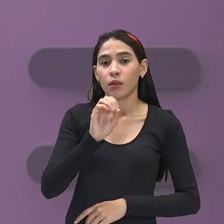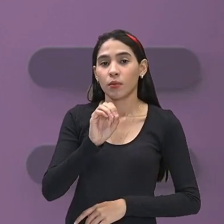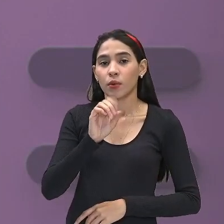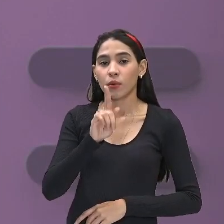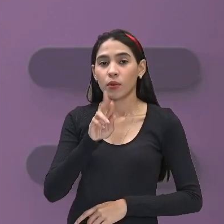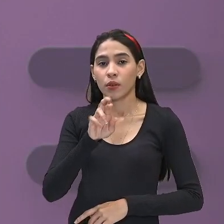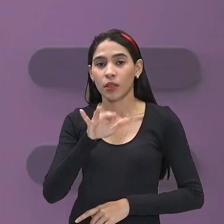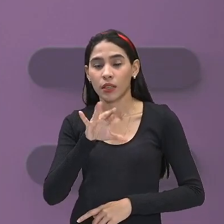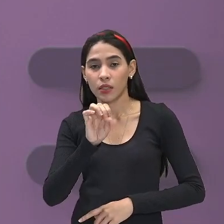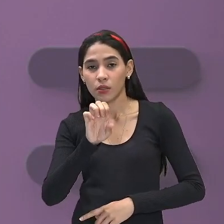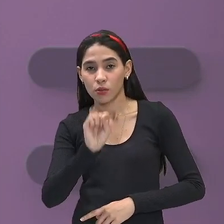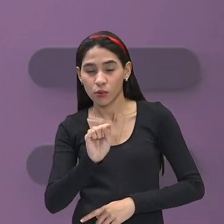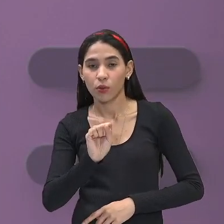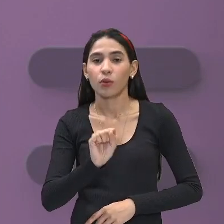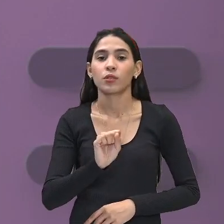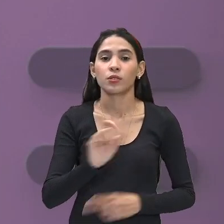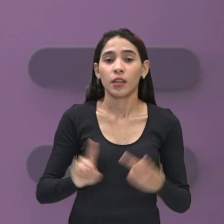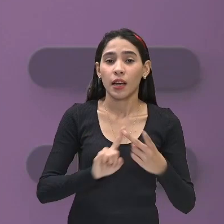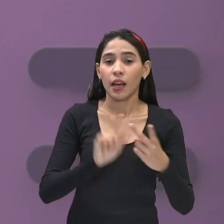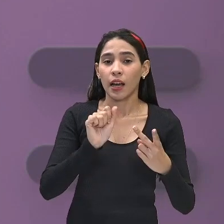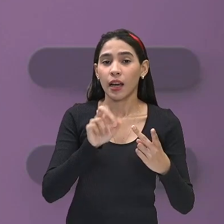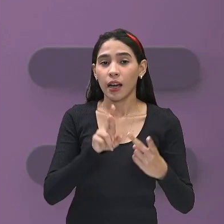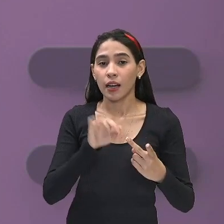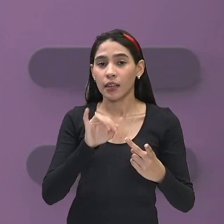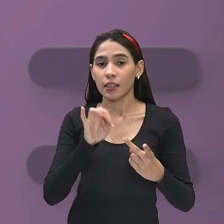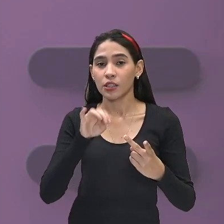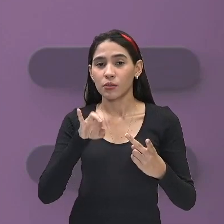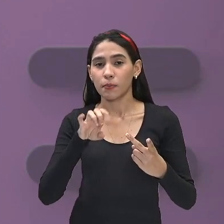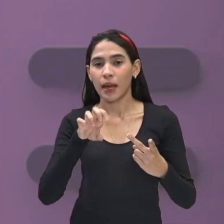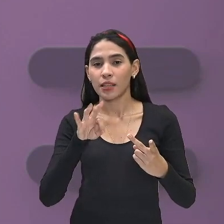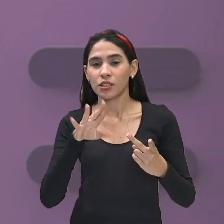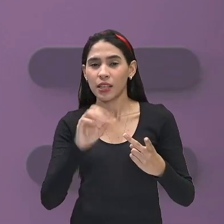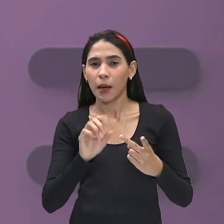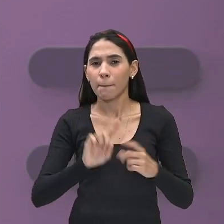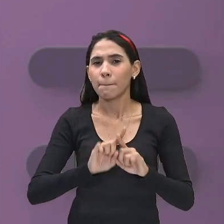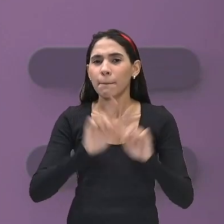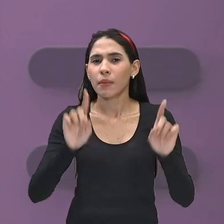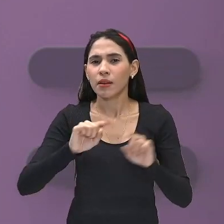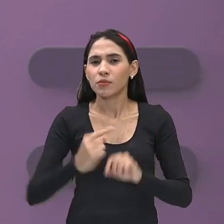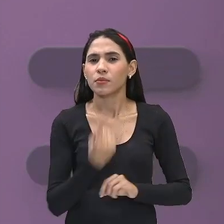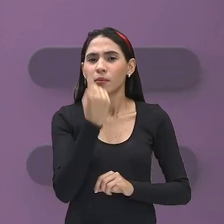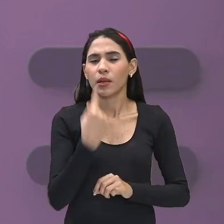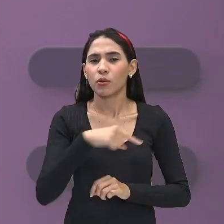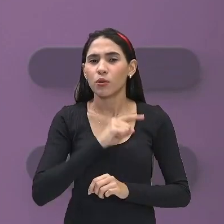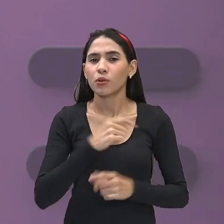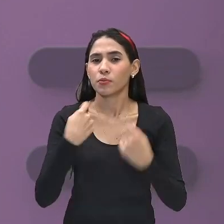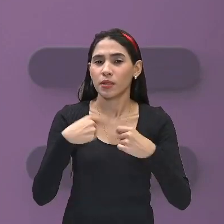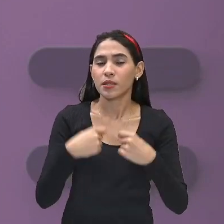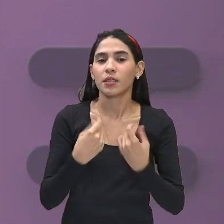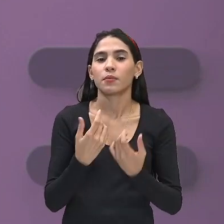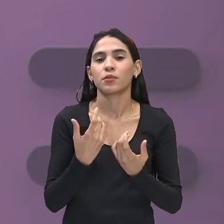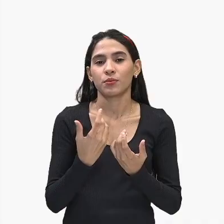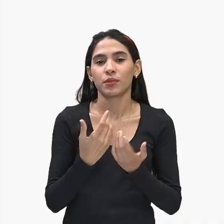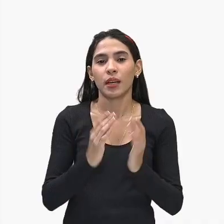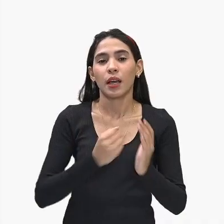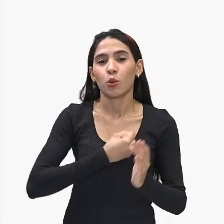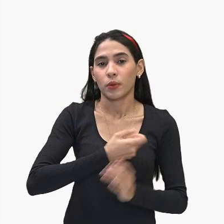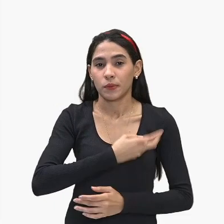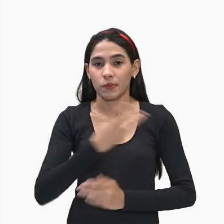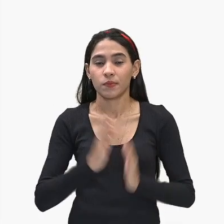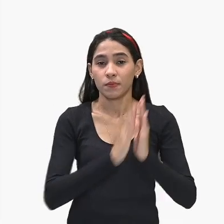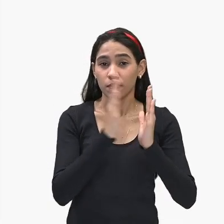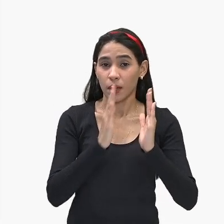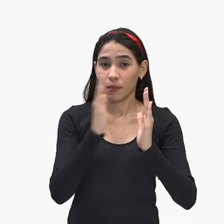quanto geométricas, tá? A gente precisa entender o que é uma sequência numérica, tá bom? Então acompanha comigo aí na cartela